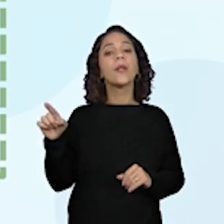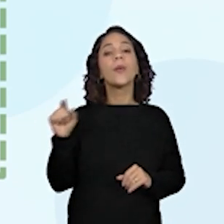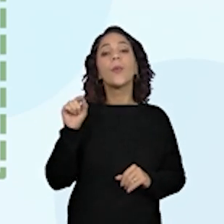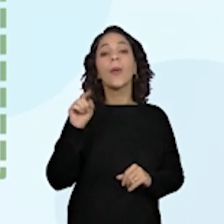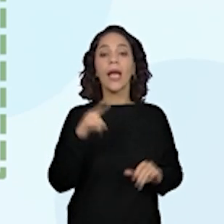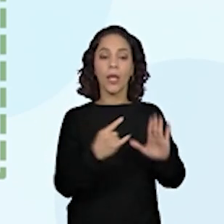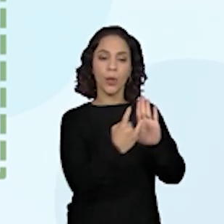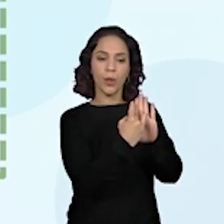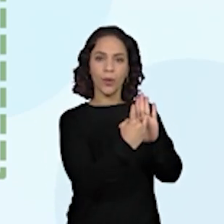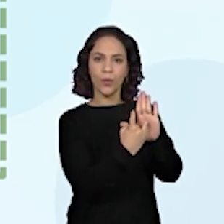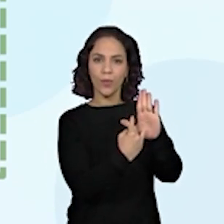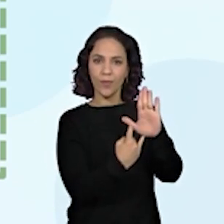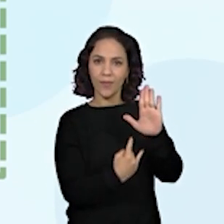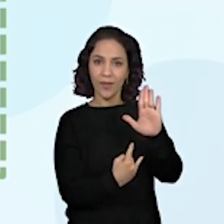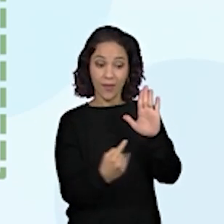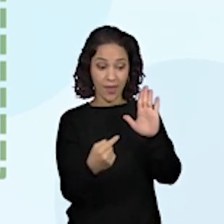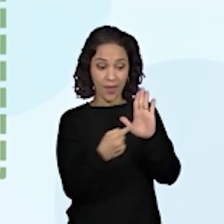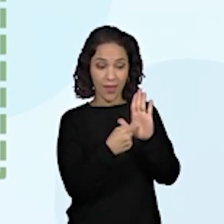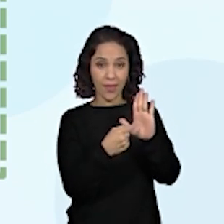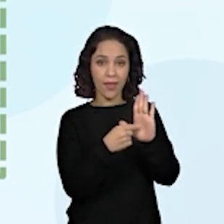documento que define